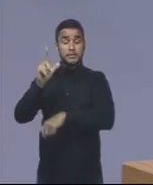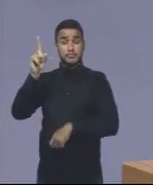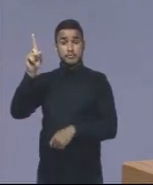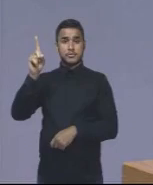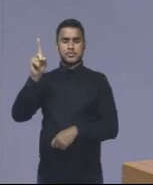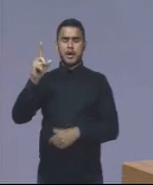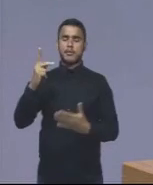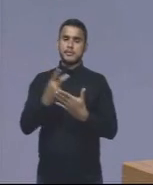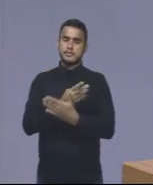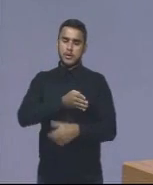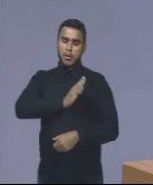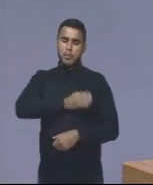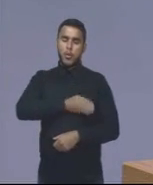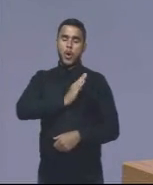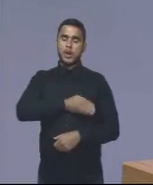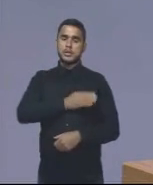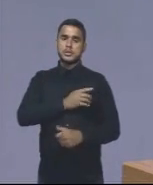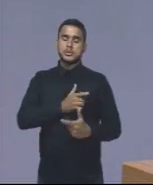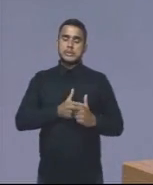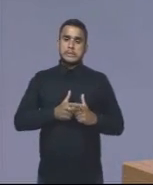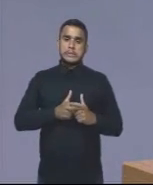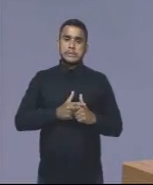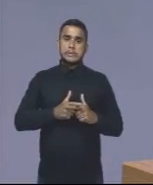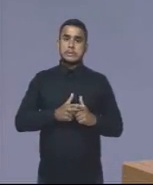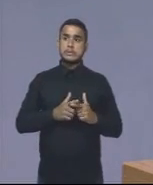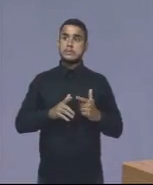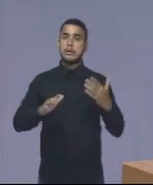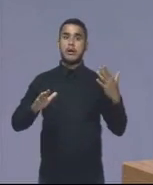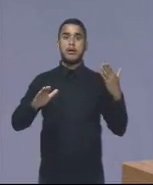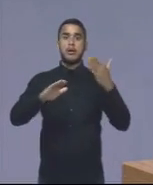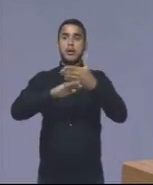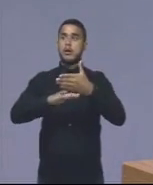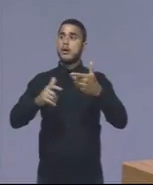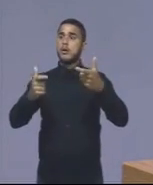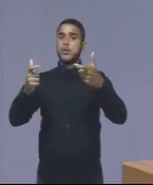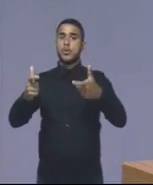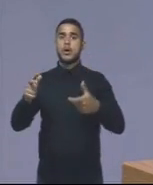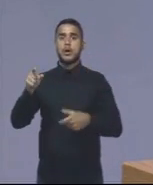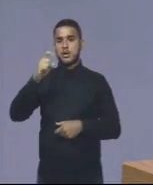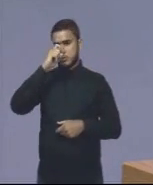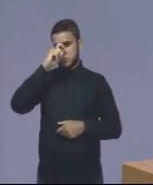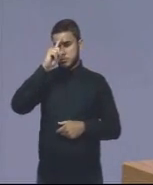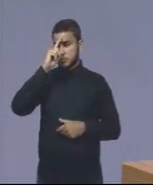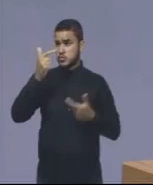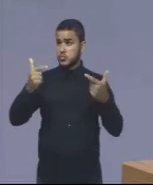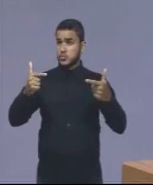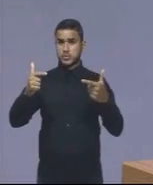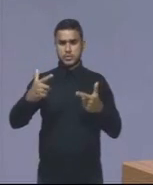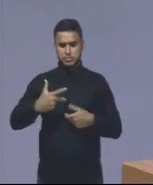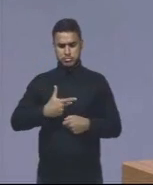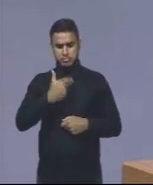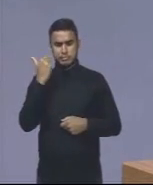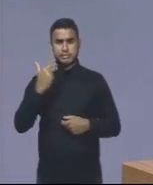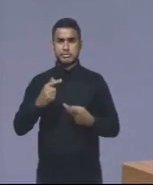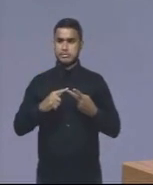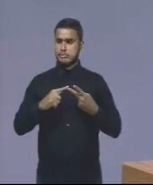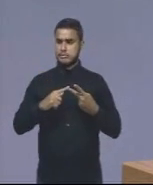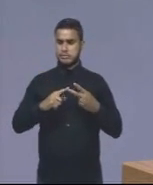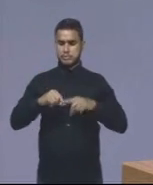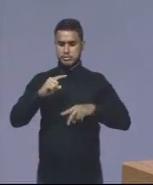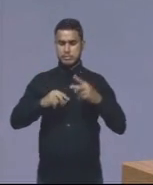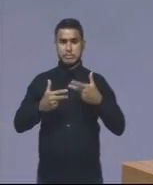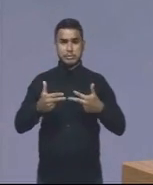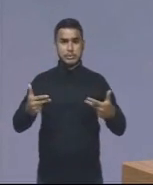problema cardíaco. Foi levado para o hospital que não tinha absolutamente nada em matéria de instrumentação, de